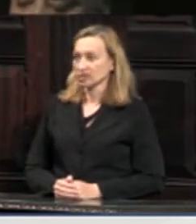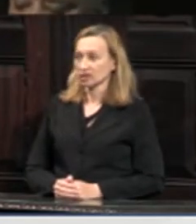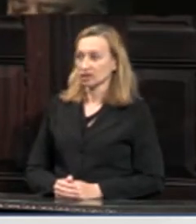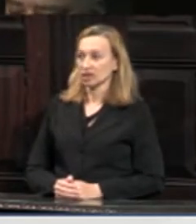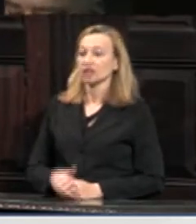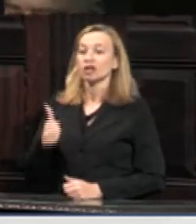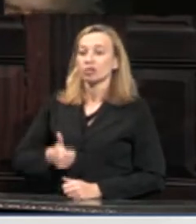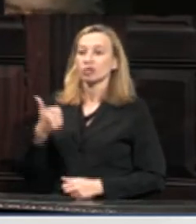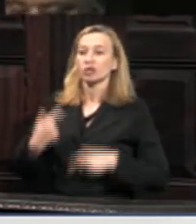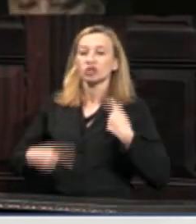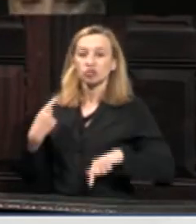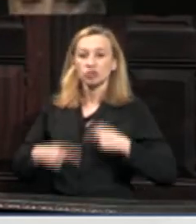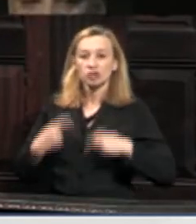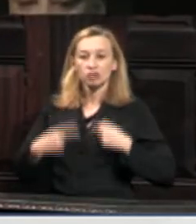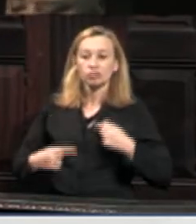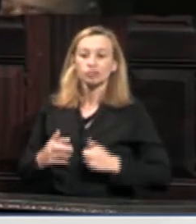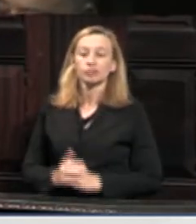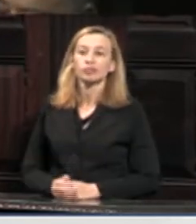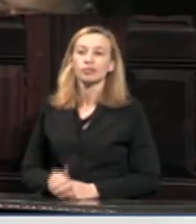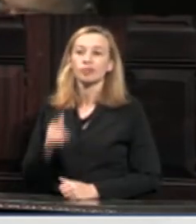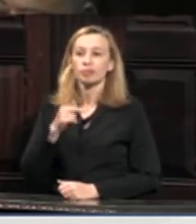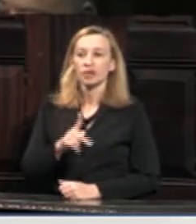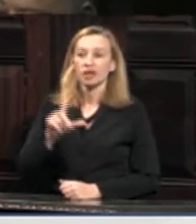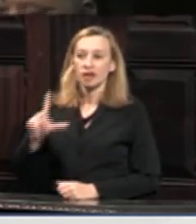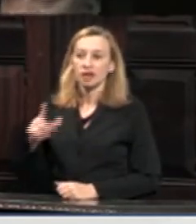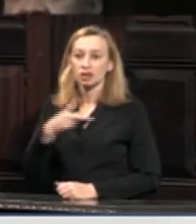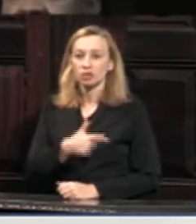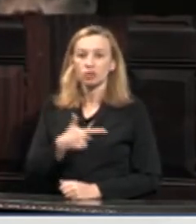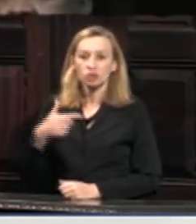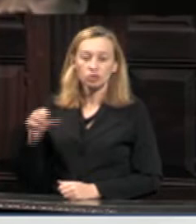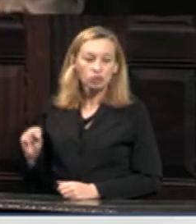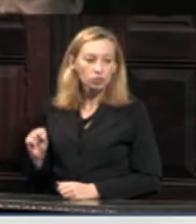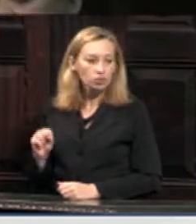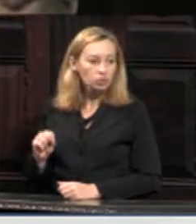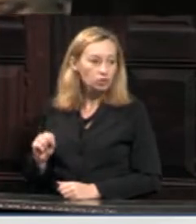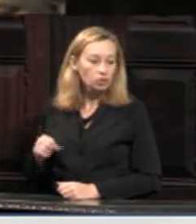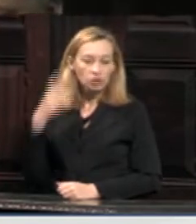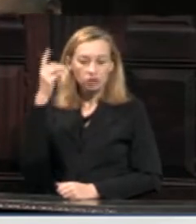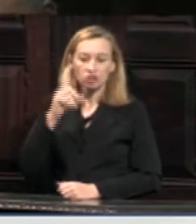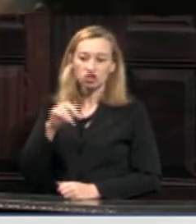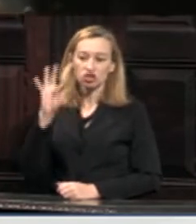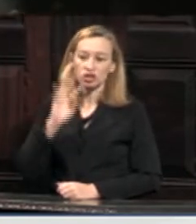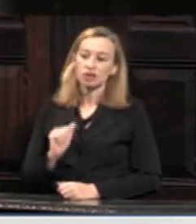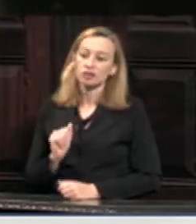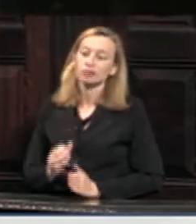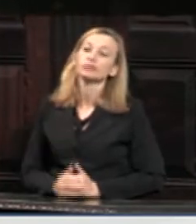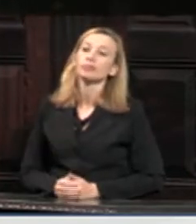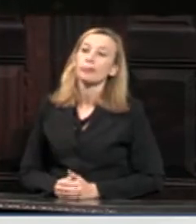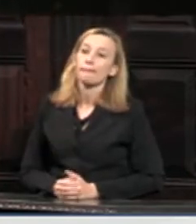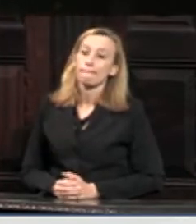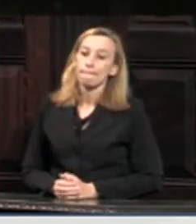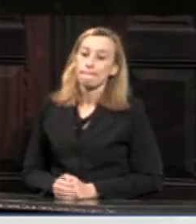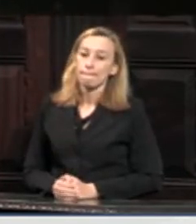Em primeira discussão, PL 2187-2013, autoria do deputado Dica.